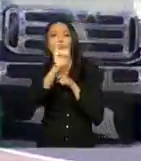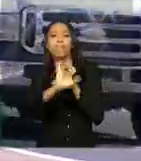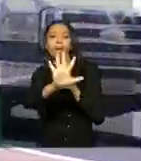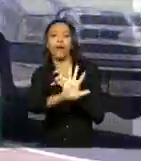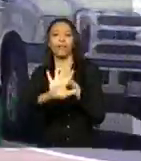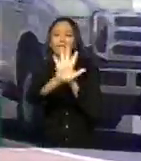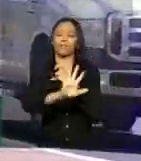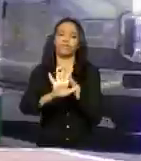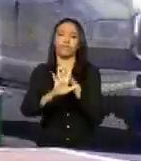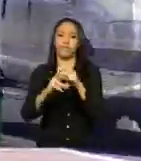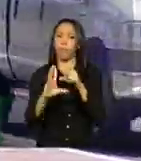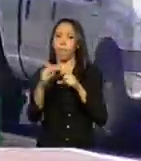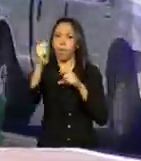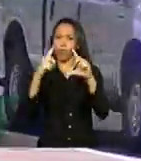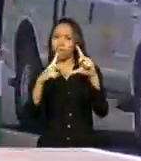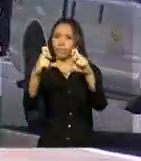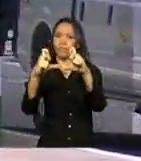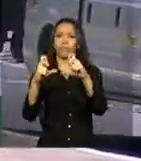a melhor foto.